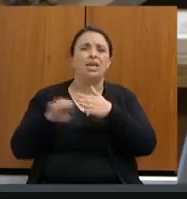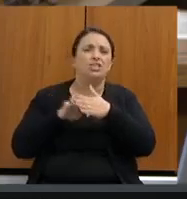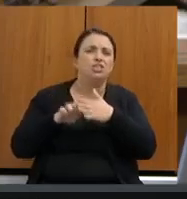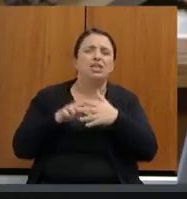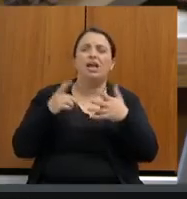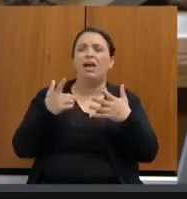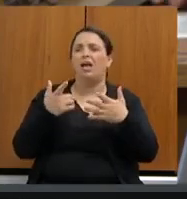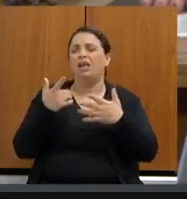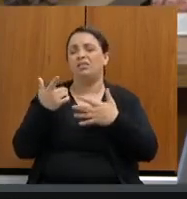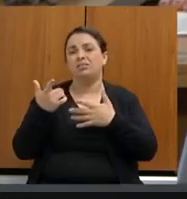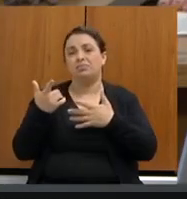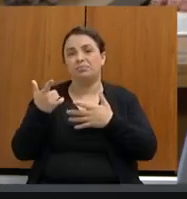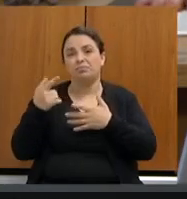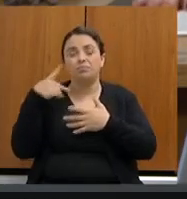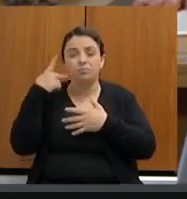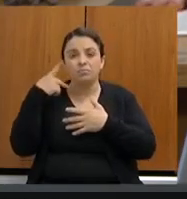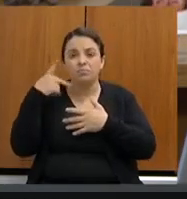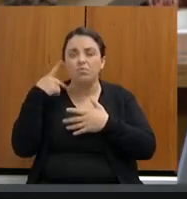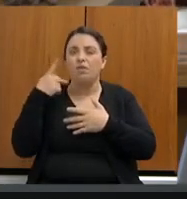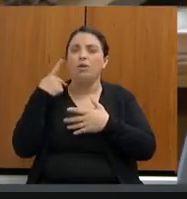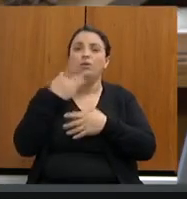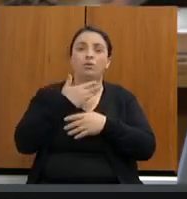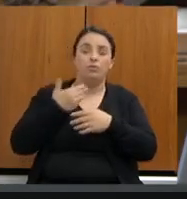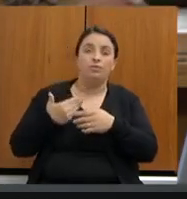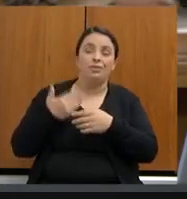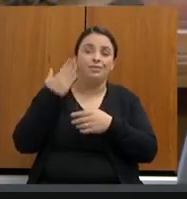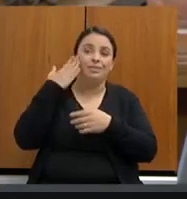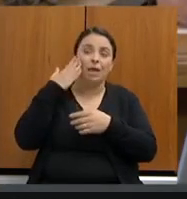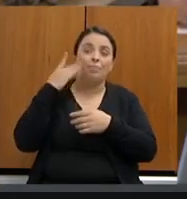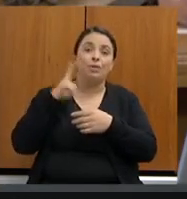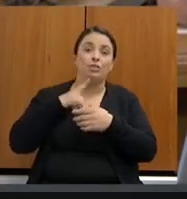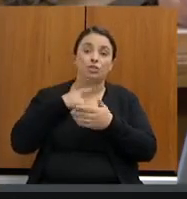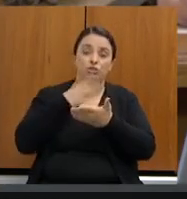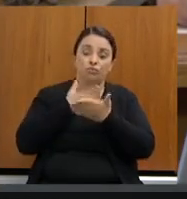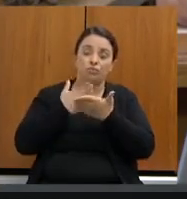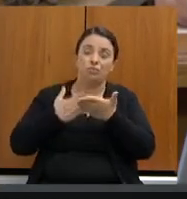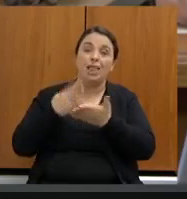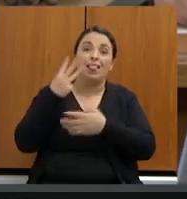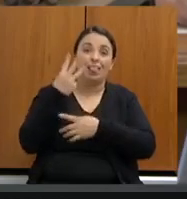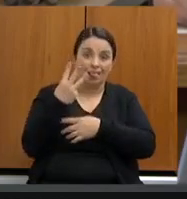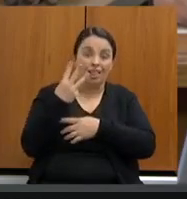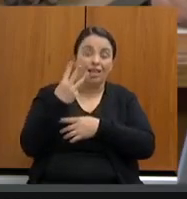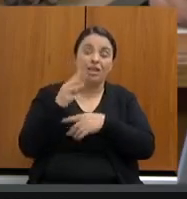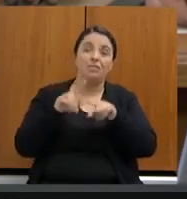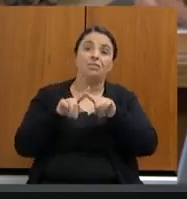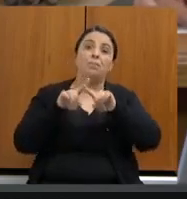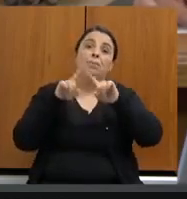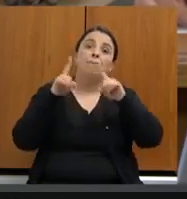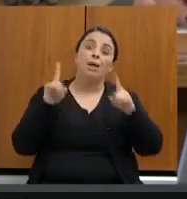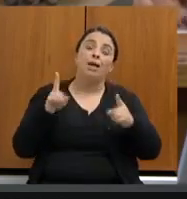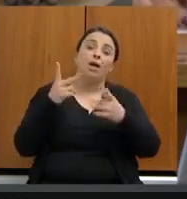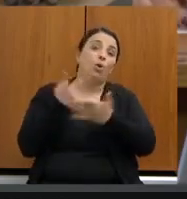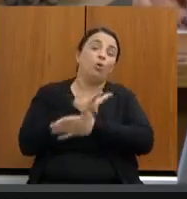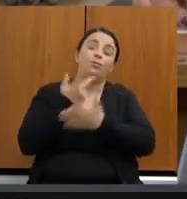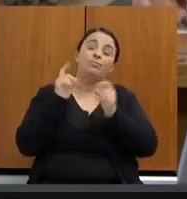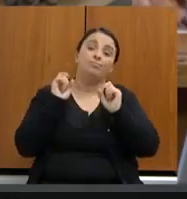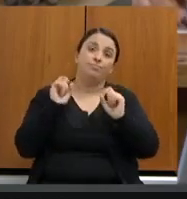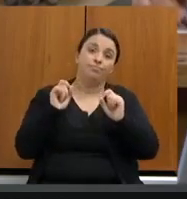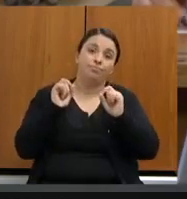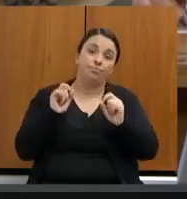naquela negociação da gente teria três parcelas acabou que no final em razão da circunstância nós